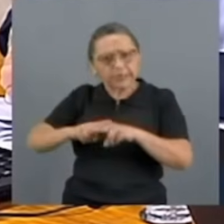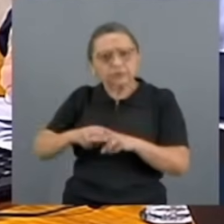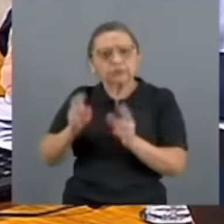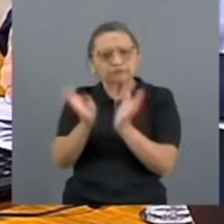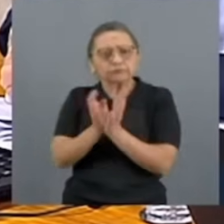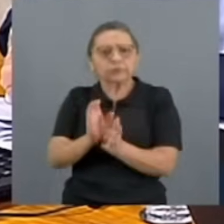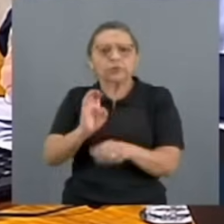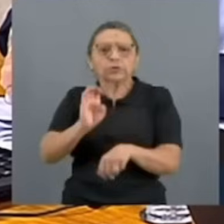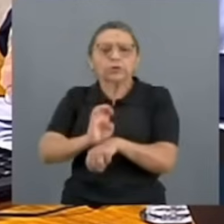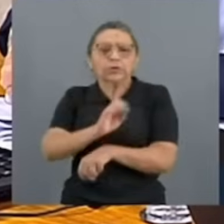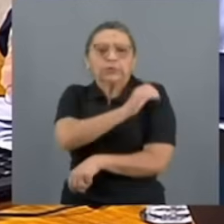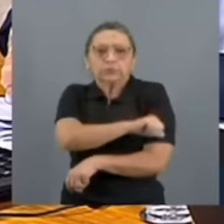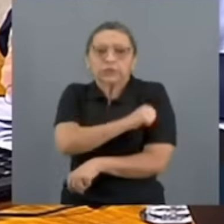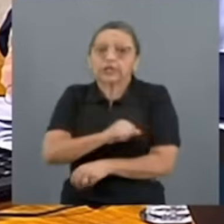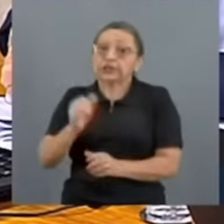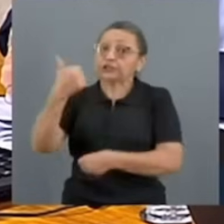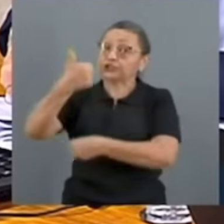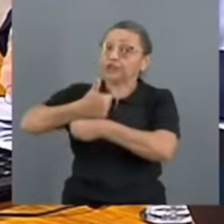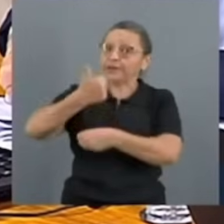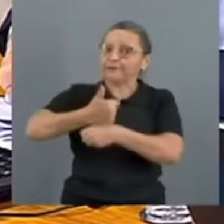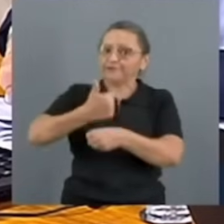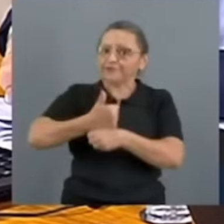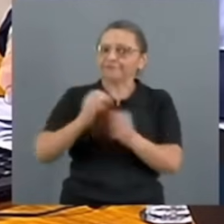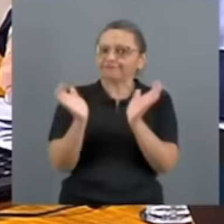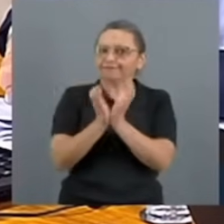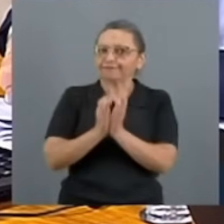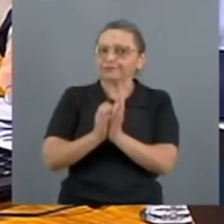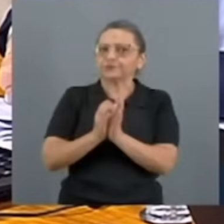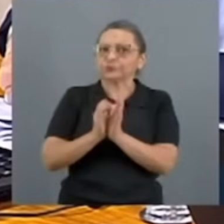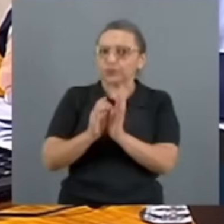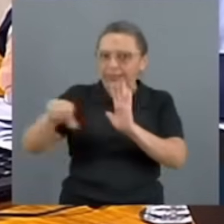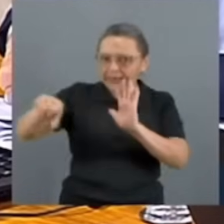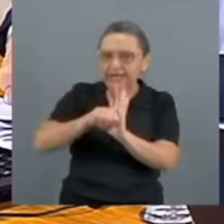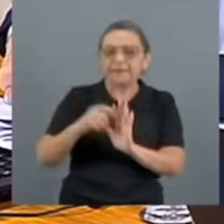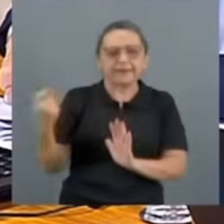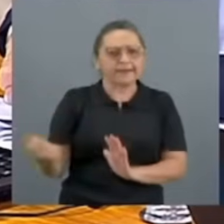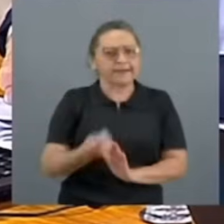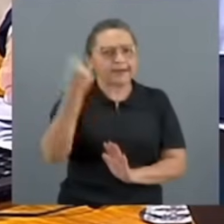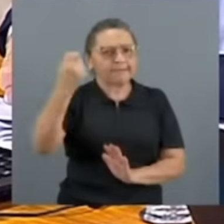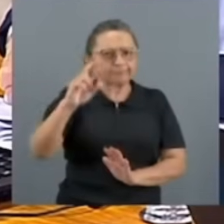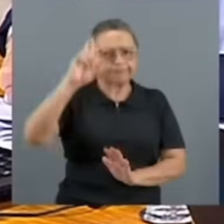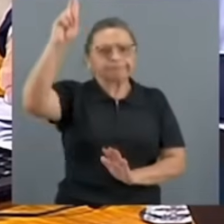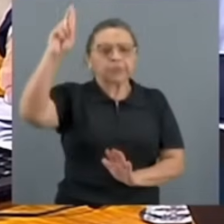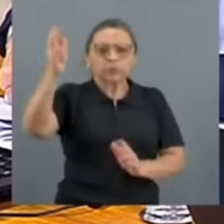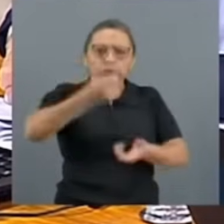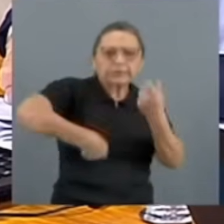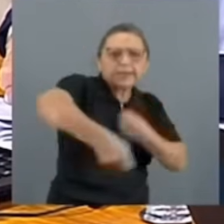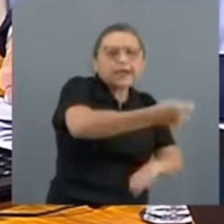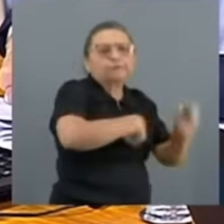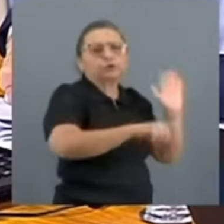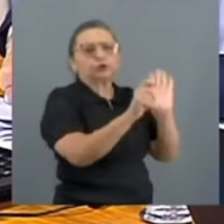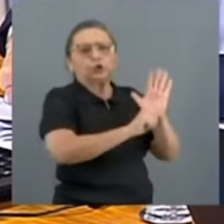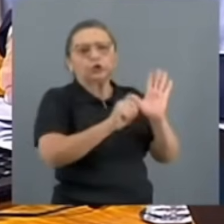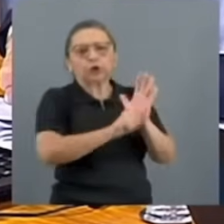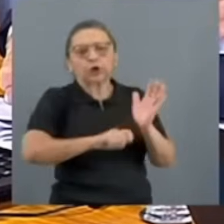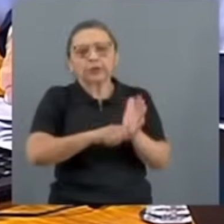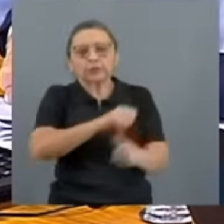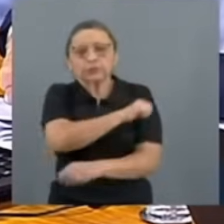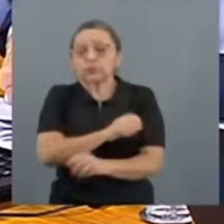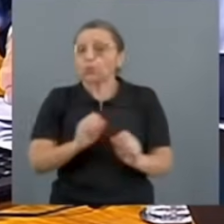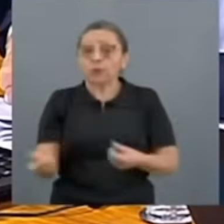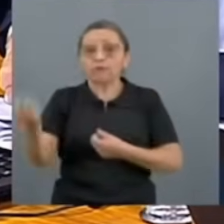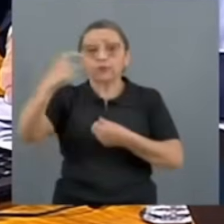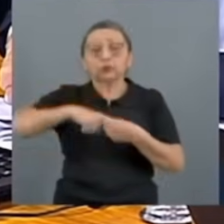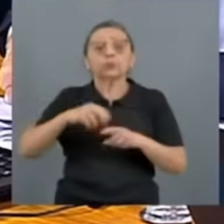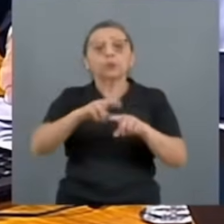Vermelho, de vulgos SL e Bin Laden. Do topo da cadeia do crime organizado, do tráfico de drogas no Rio de Janeiro, não retornaram por